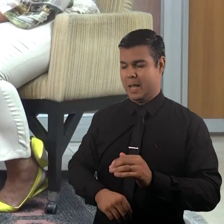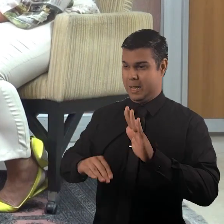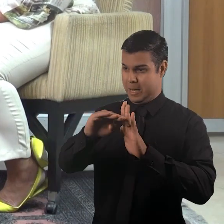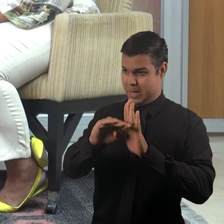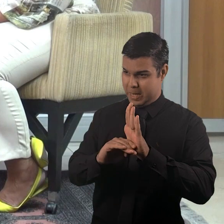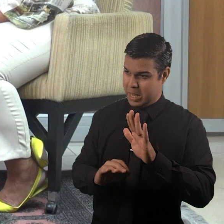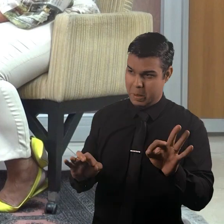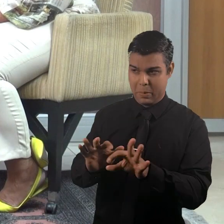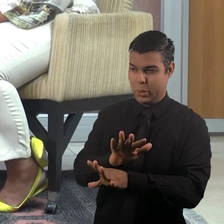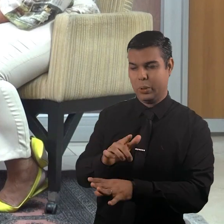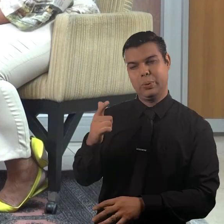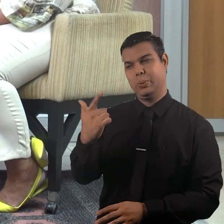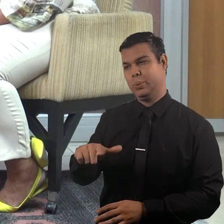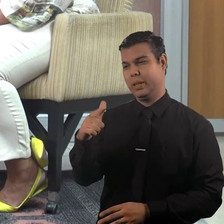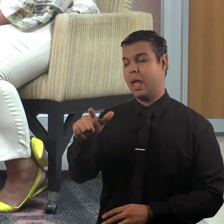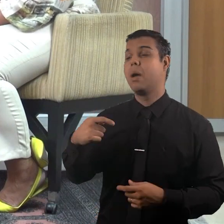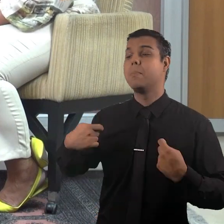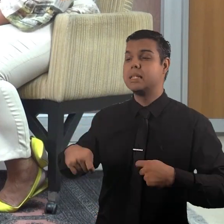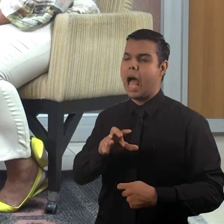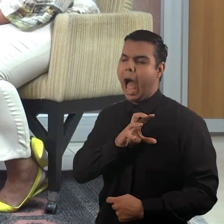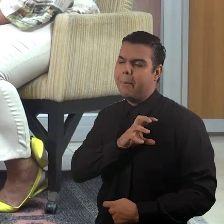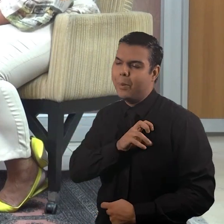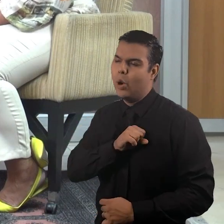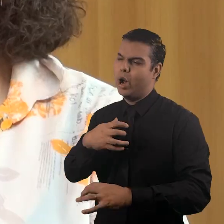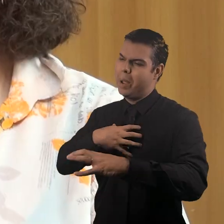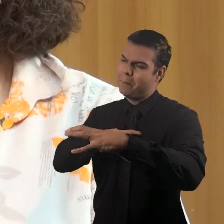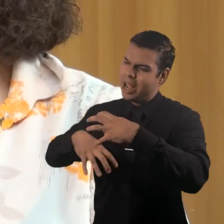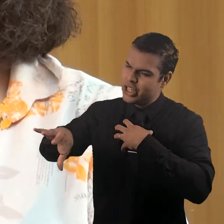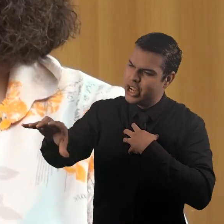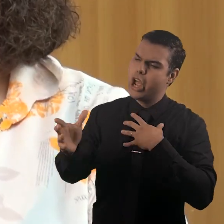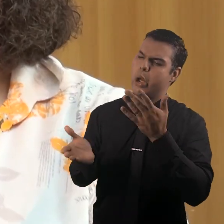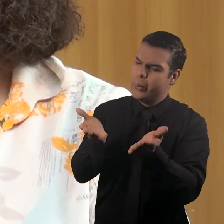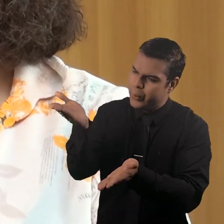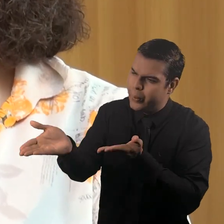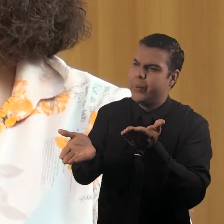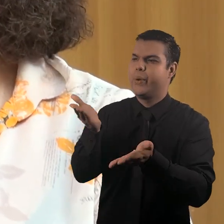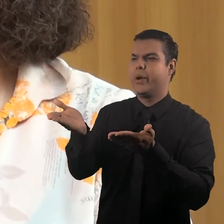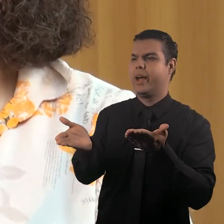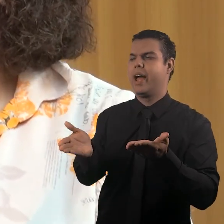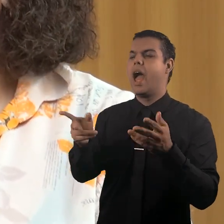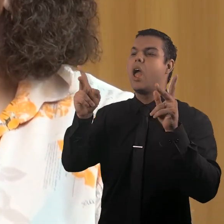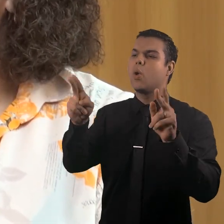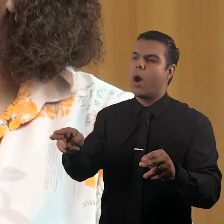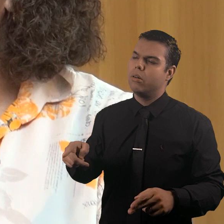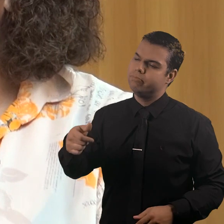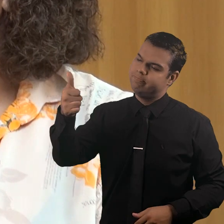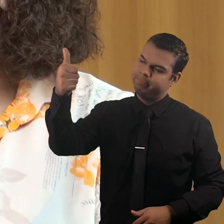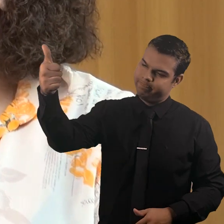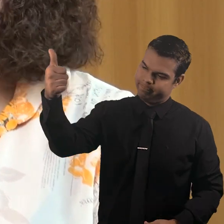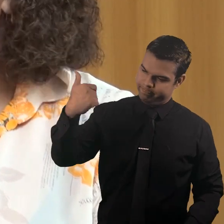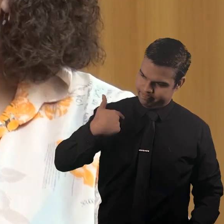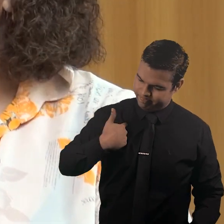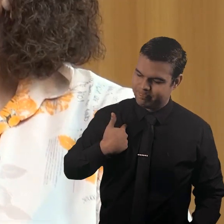de bolo, mas o processo é muito amor, é muita empatia, é muito cuidado, é você se colocar assim no